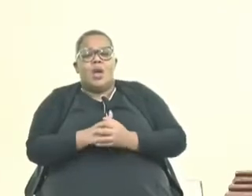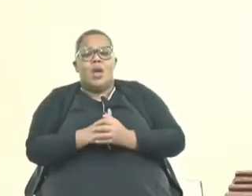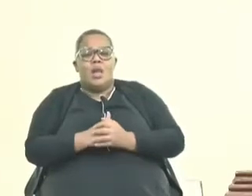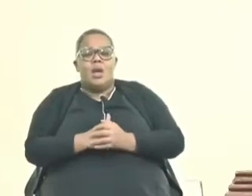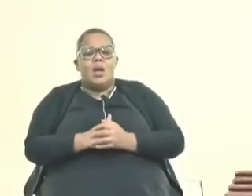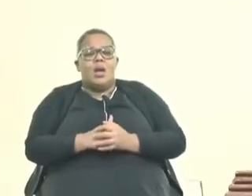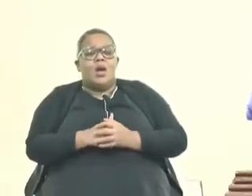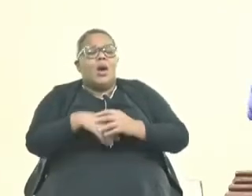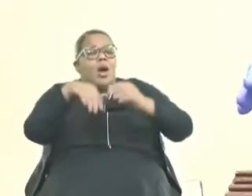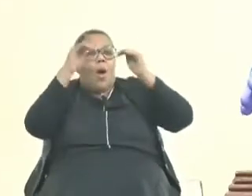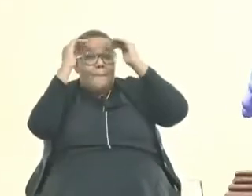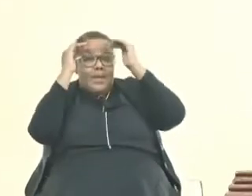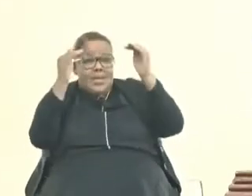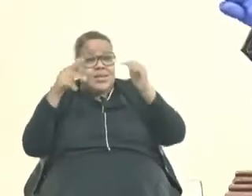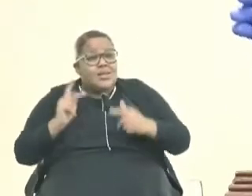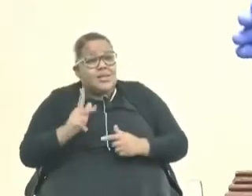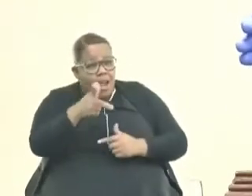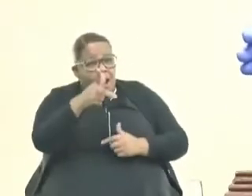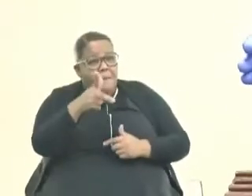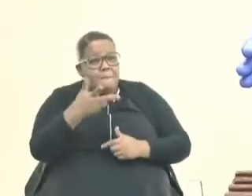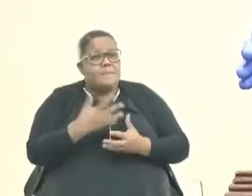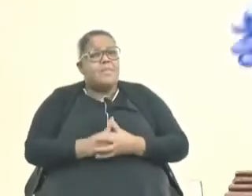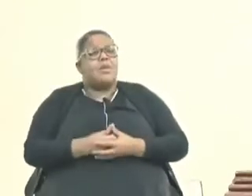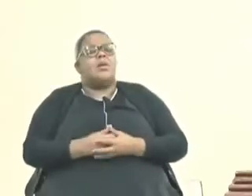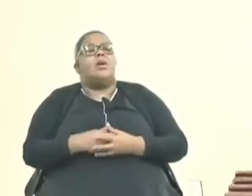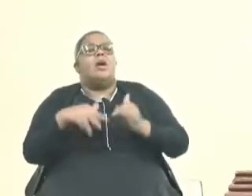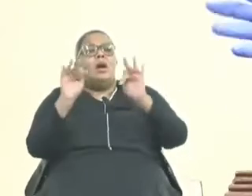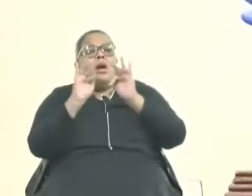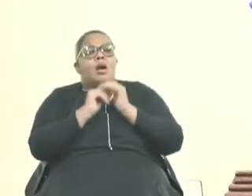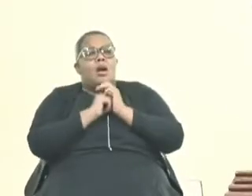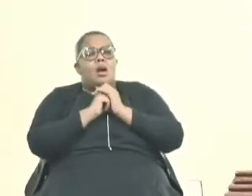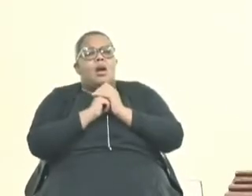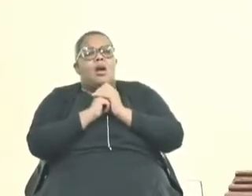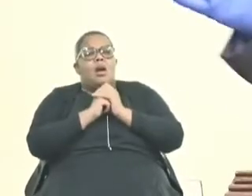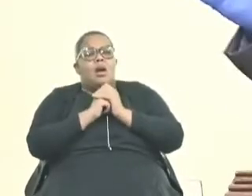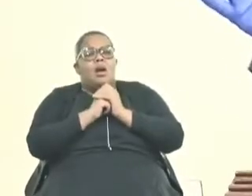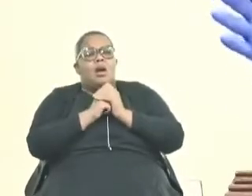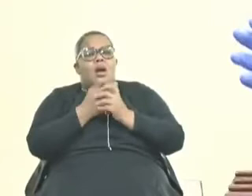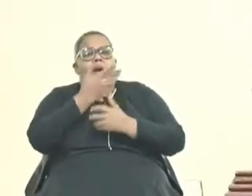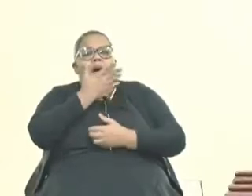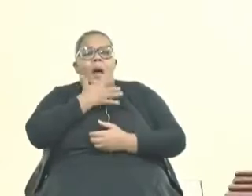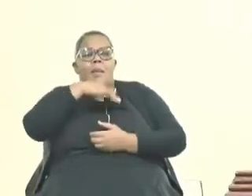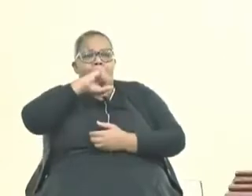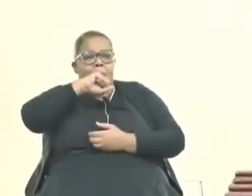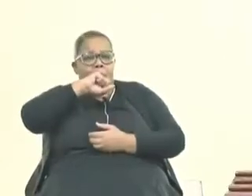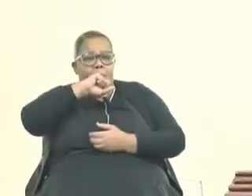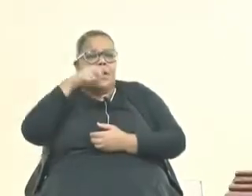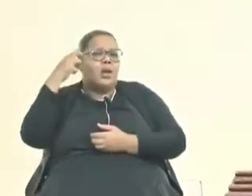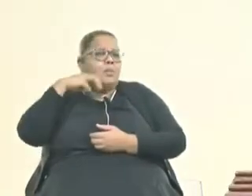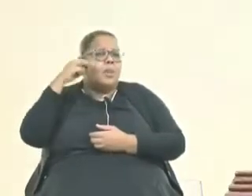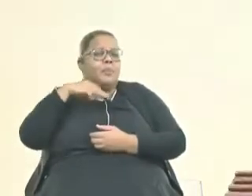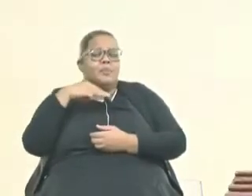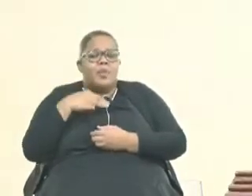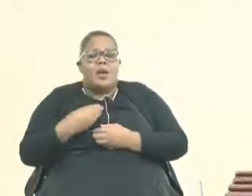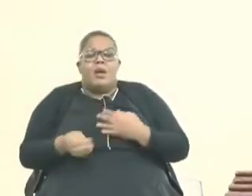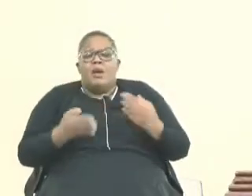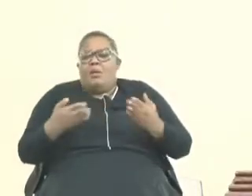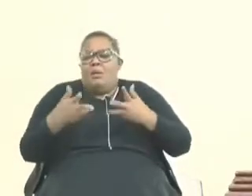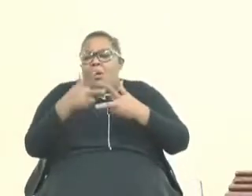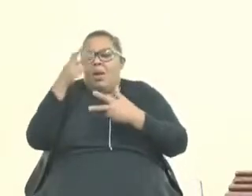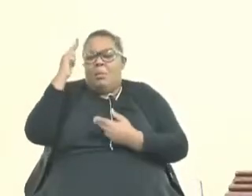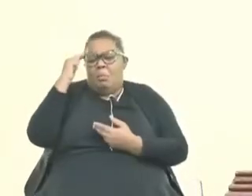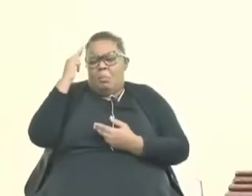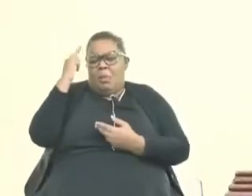estão entendendo que as coisas de Deus são de Deus Cada um pensa como quer cada um tem a sua